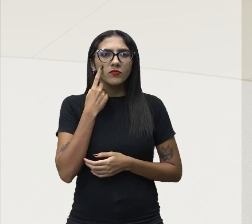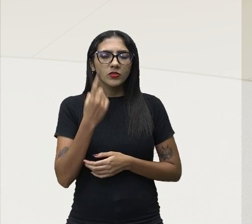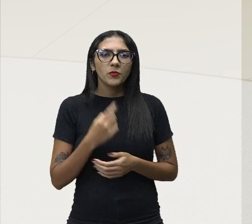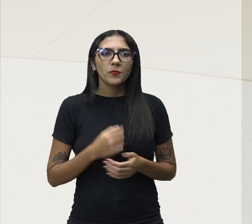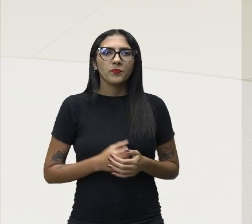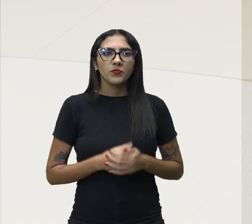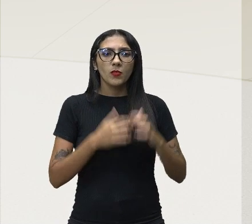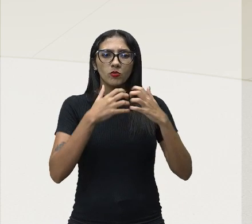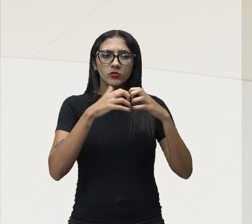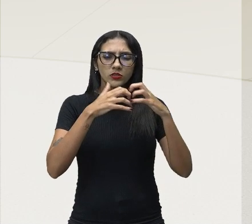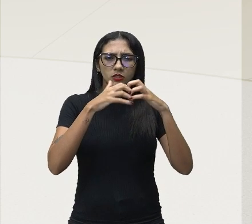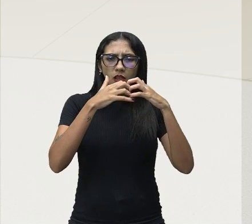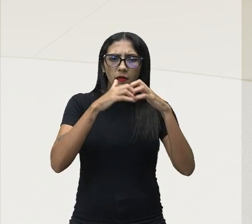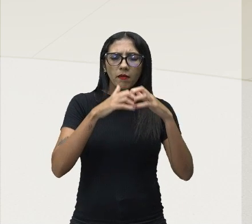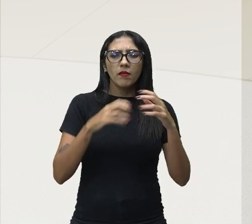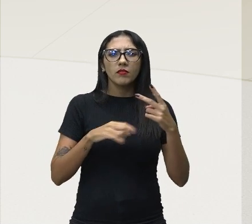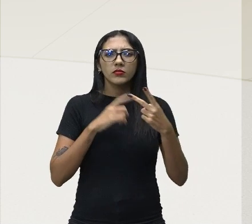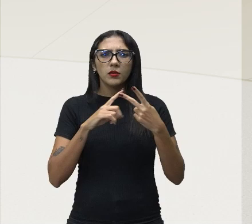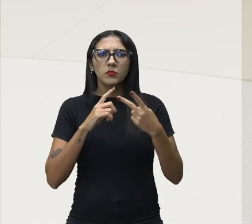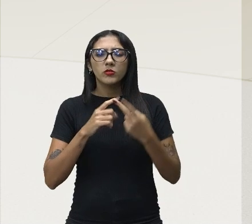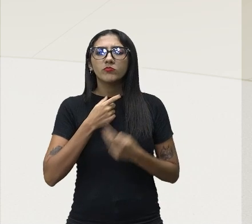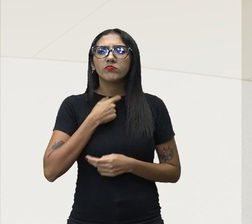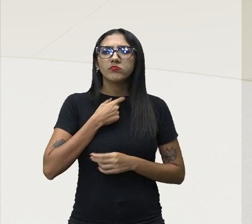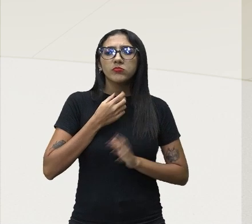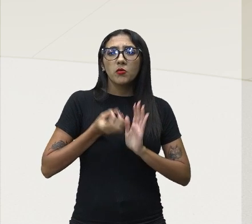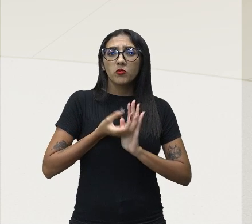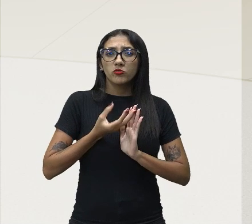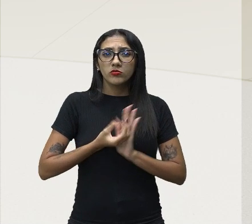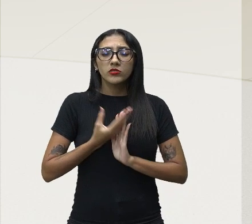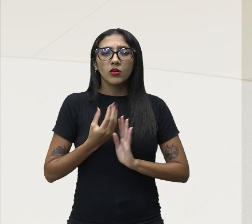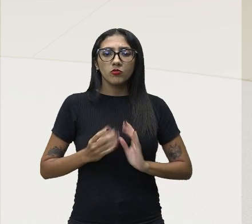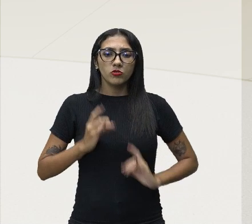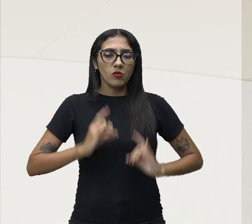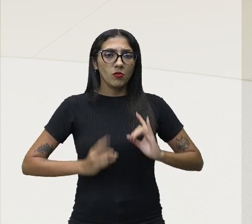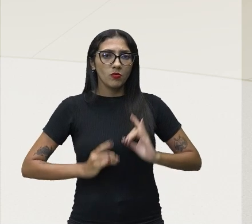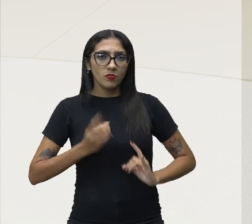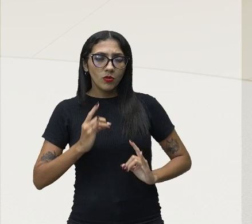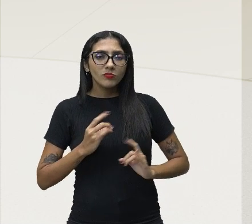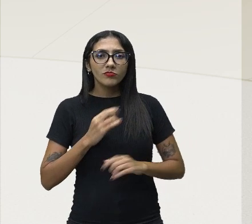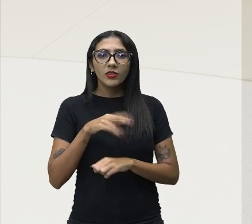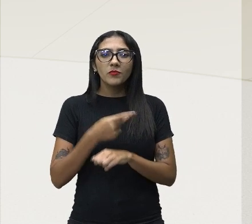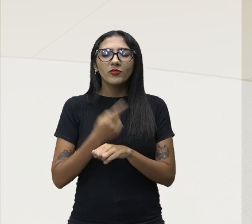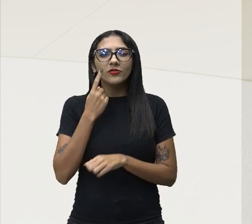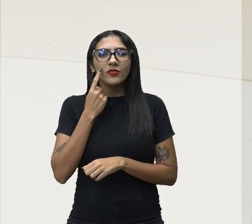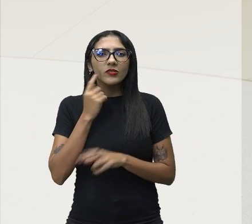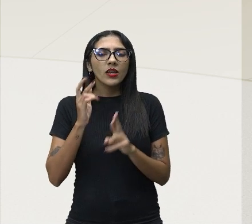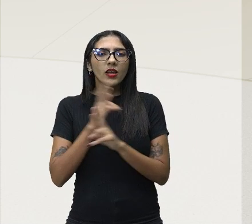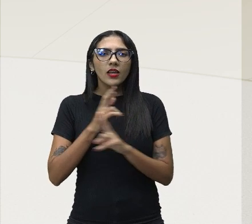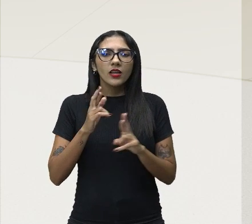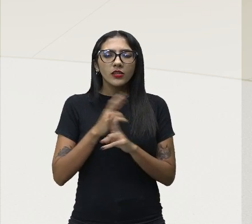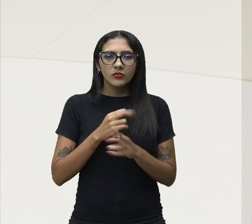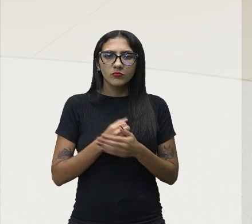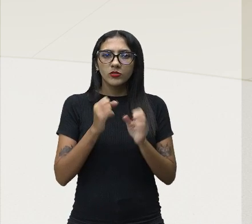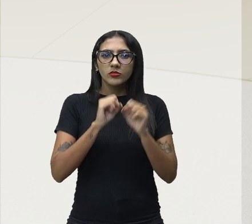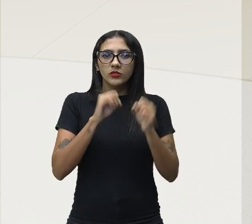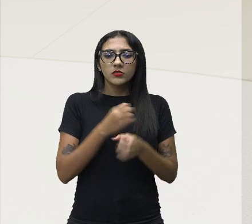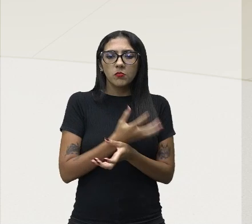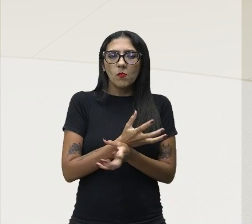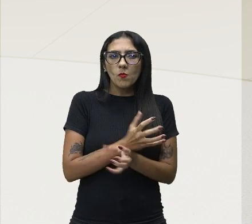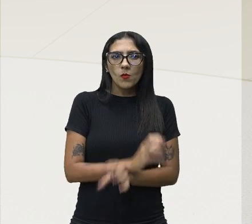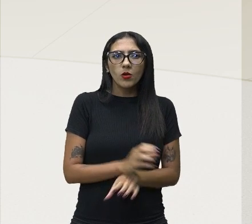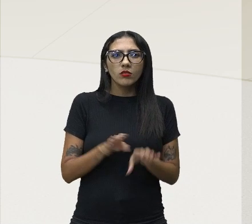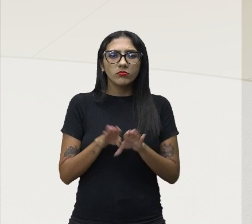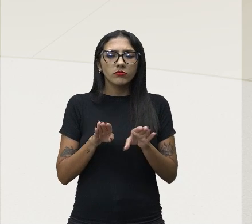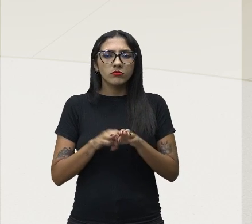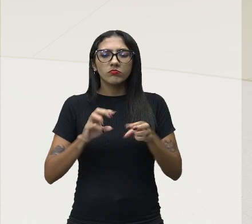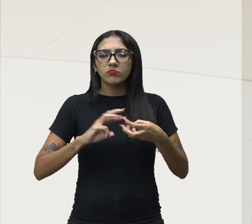nervoso, depois o sistema endócrino com a produção de hormônios e, por fim, a relação do sistema esquelético com o sistema muscular para